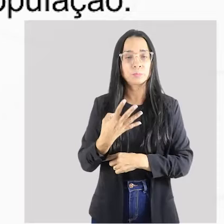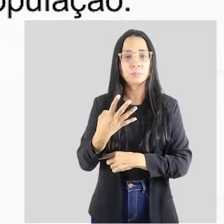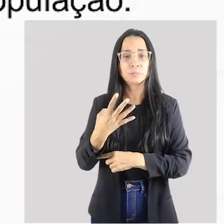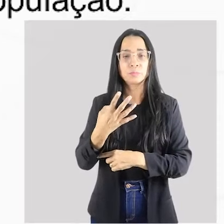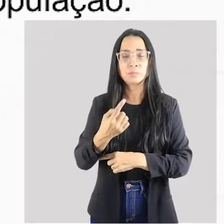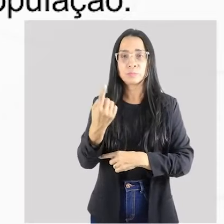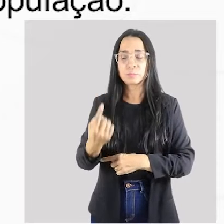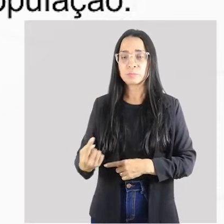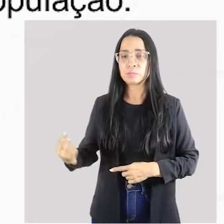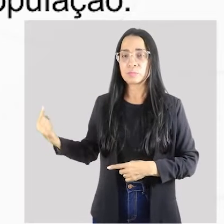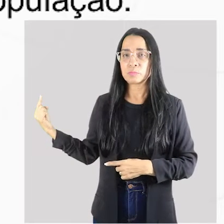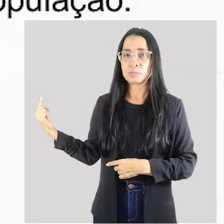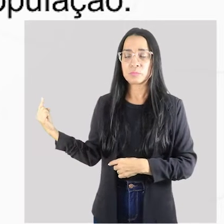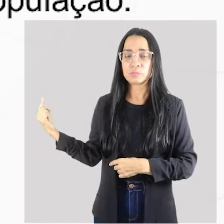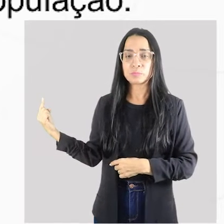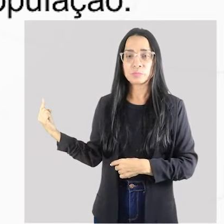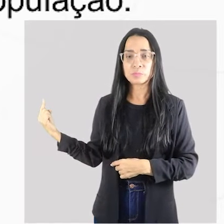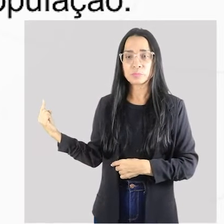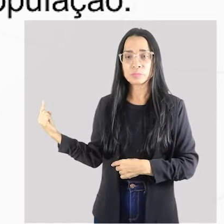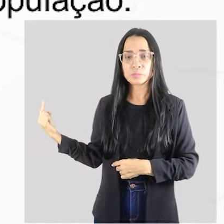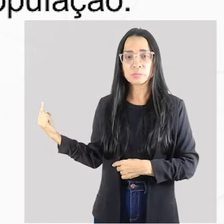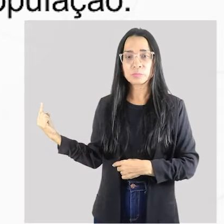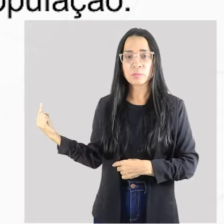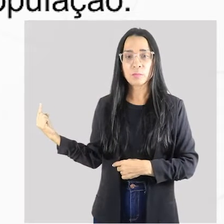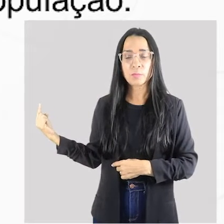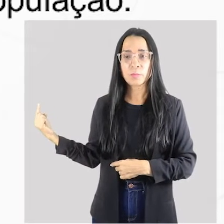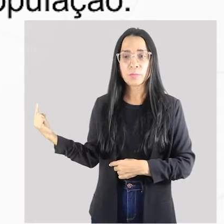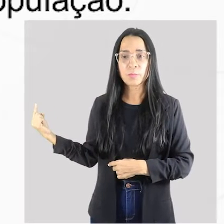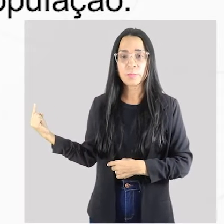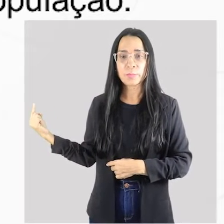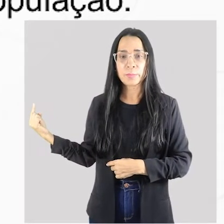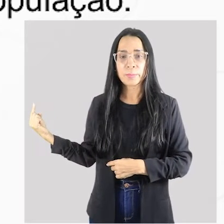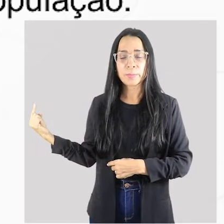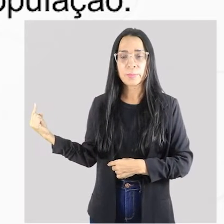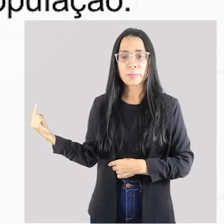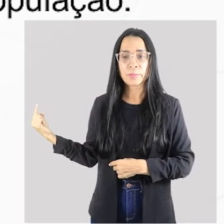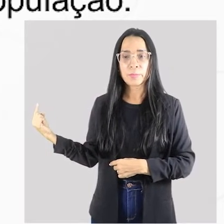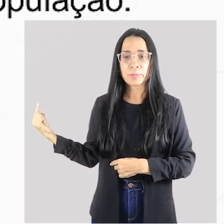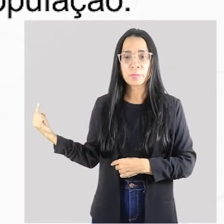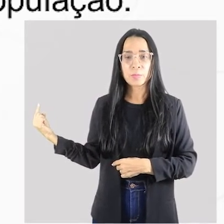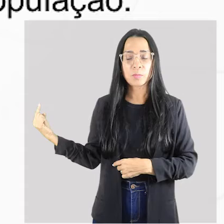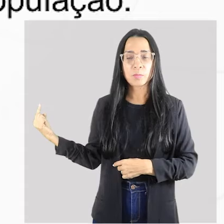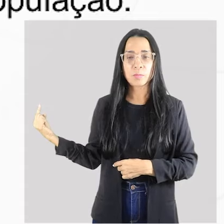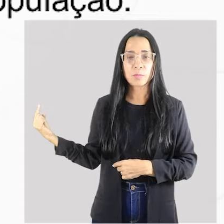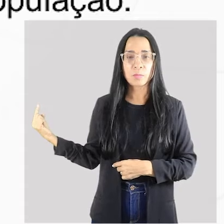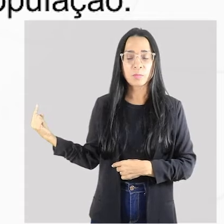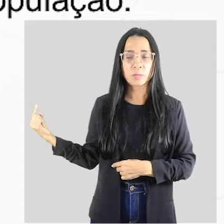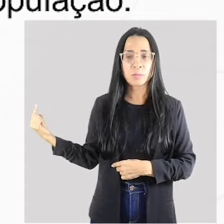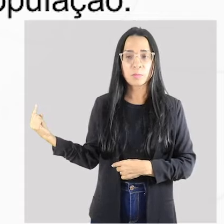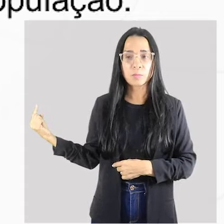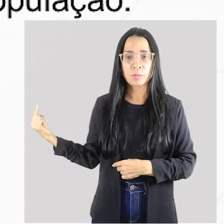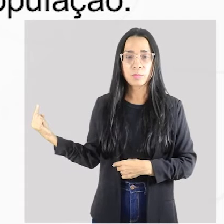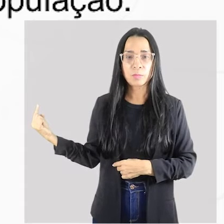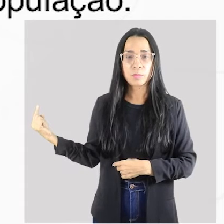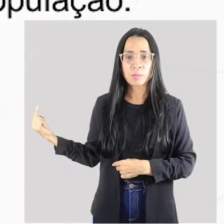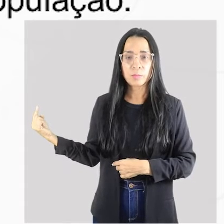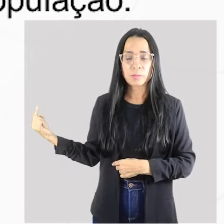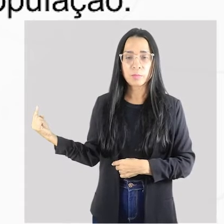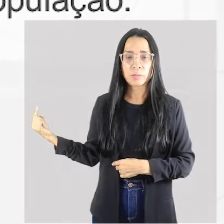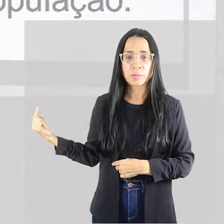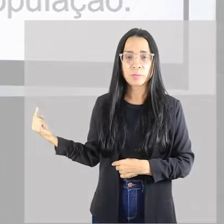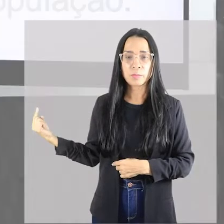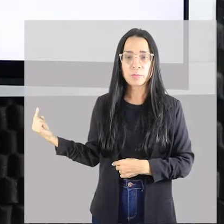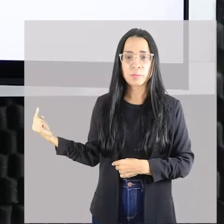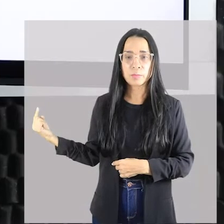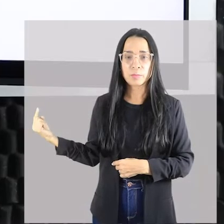seguinte: mutações gênicas podem ser causadas por poluentes ambientais e provocar alterações